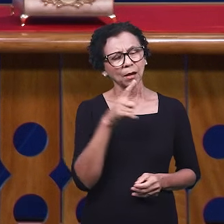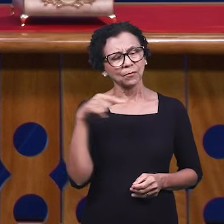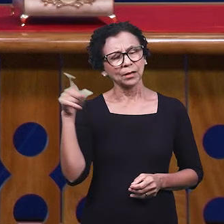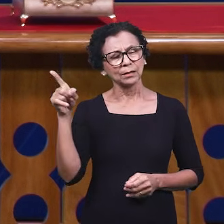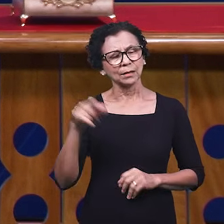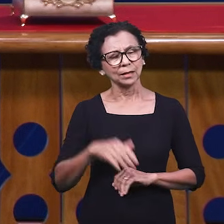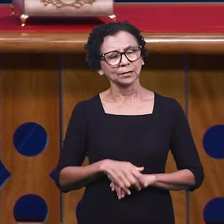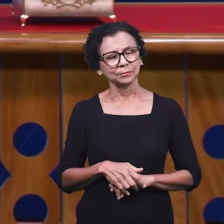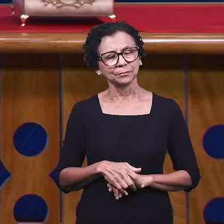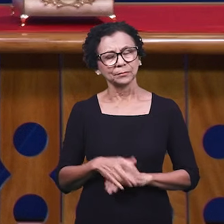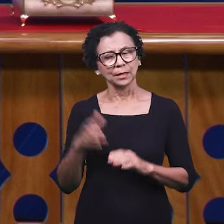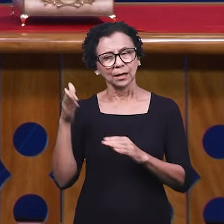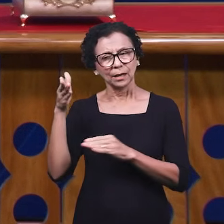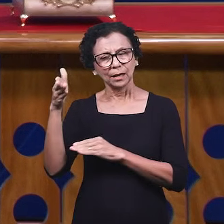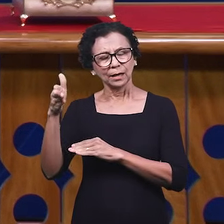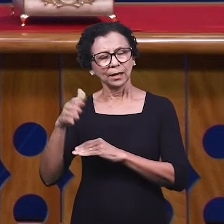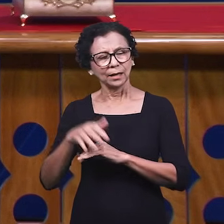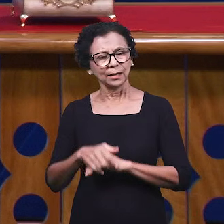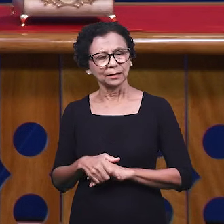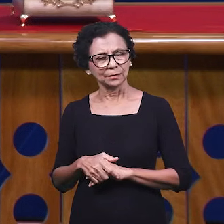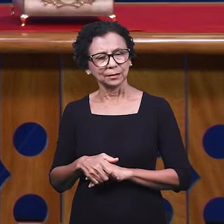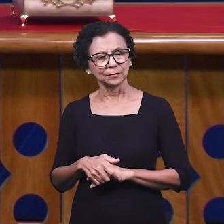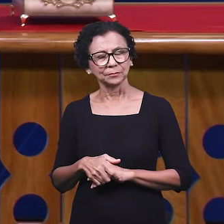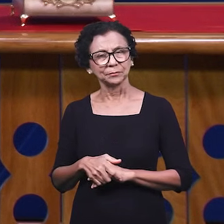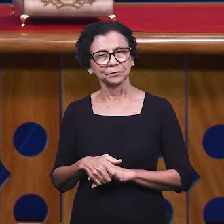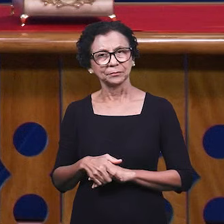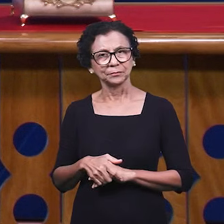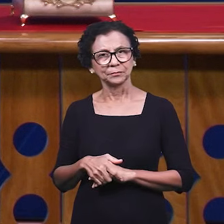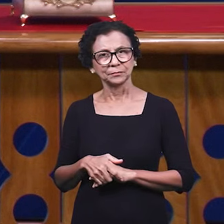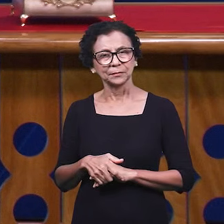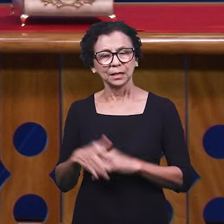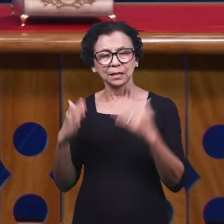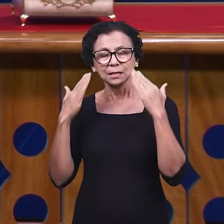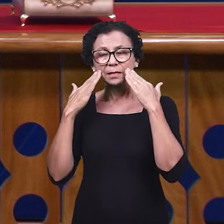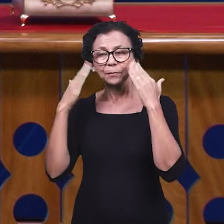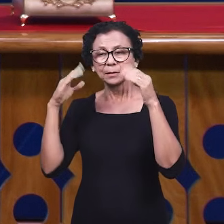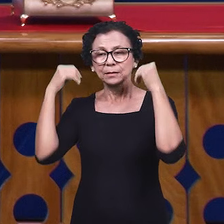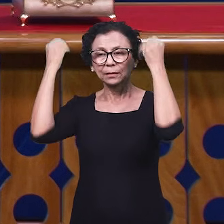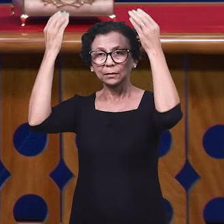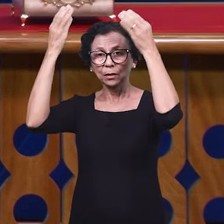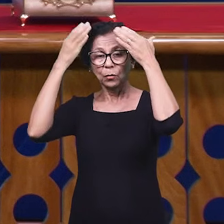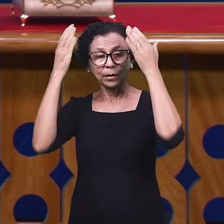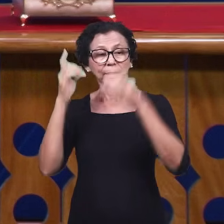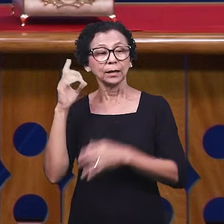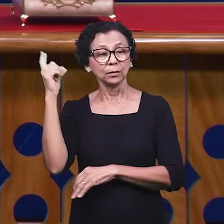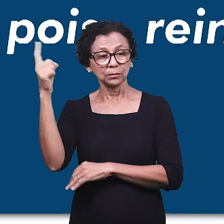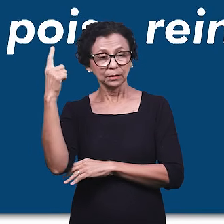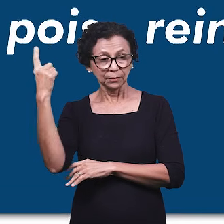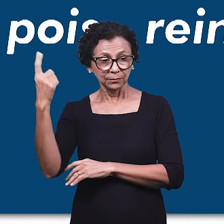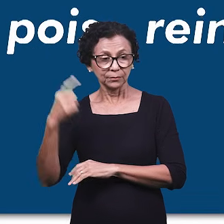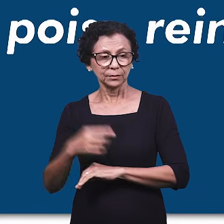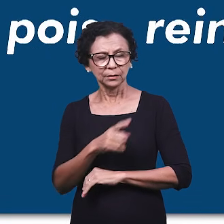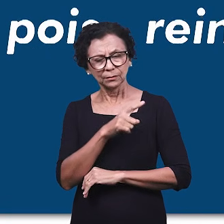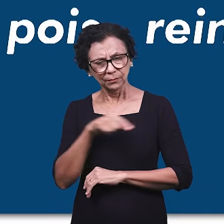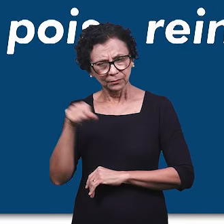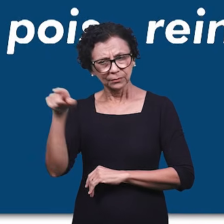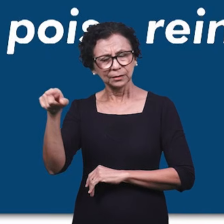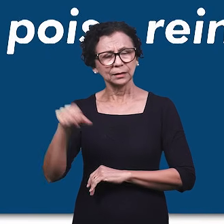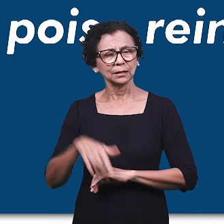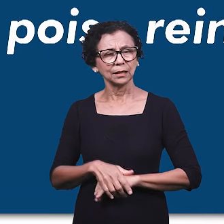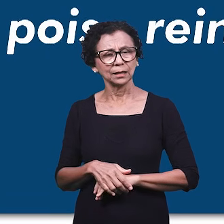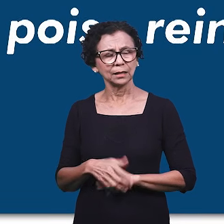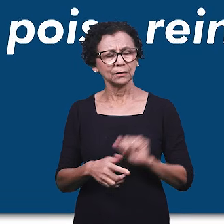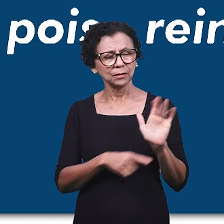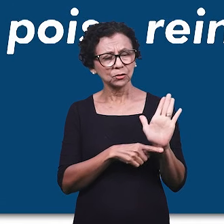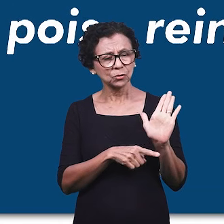Entra na presença do rei. Ele falou, vai e entra ao rei Davi, porque vai estar